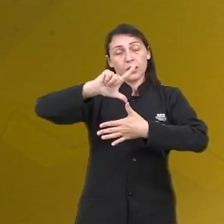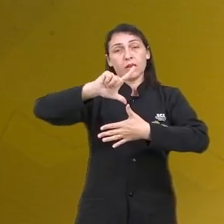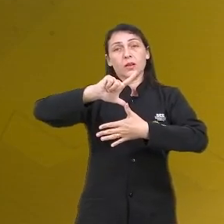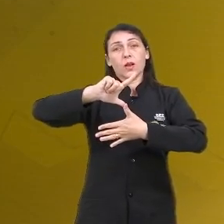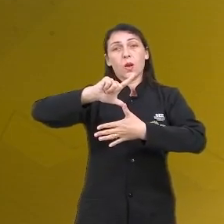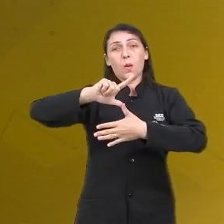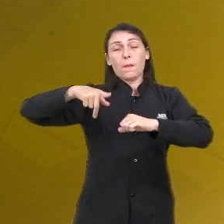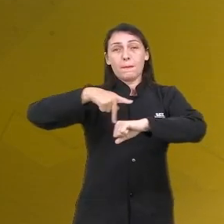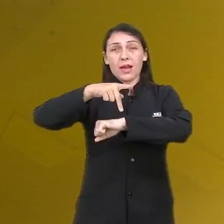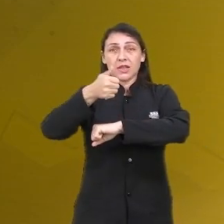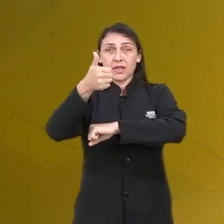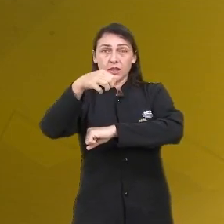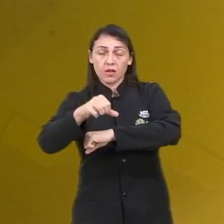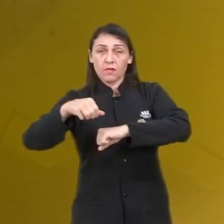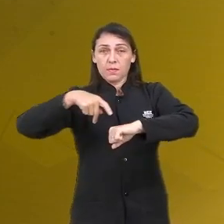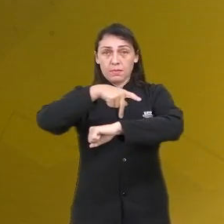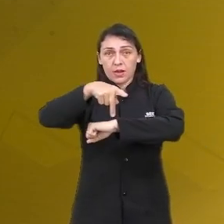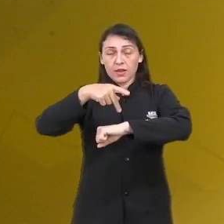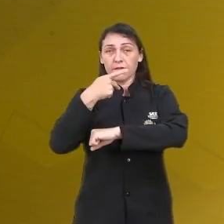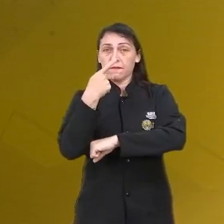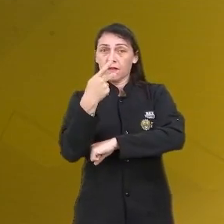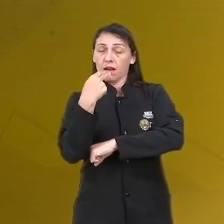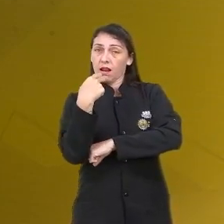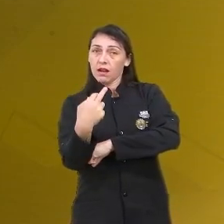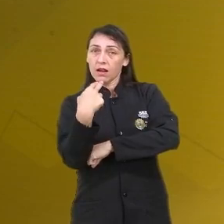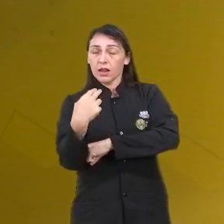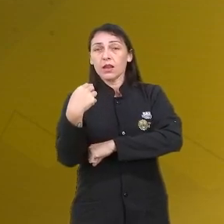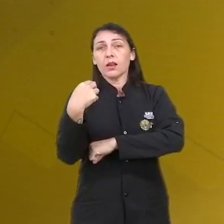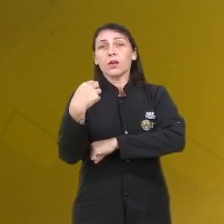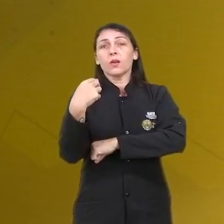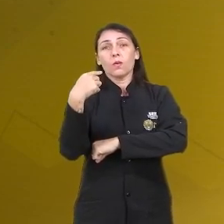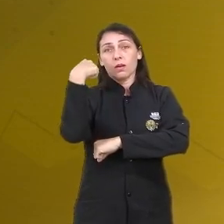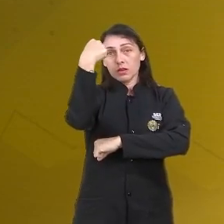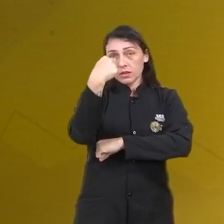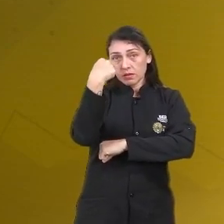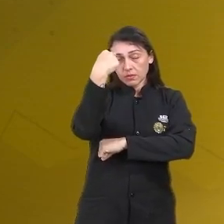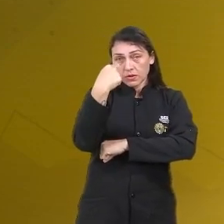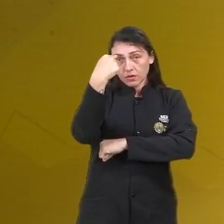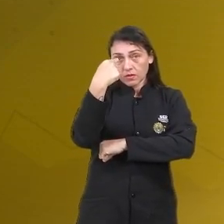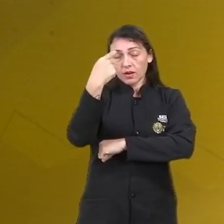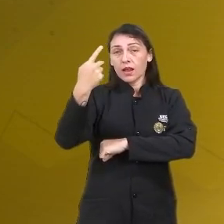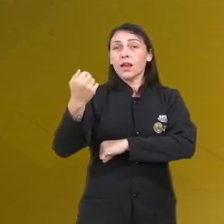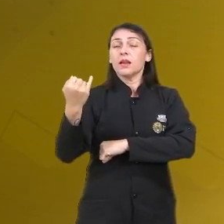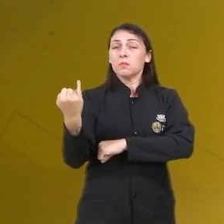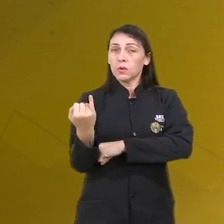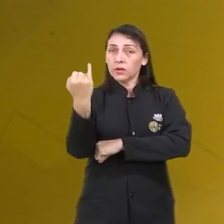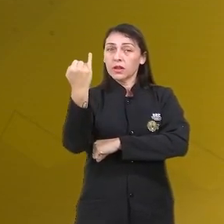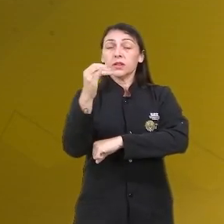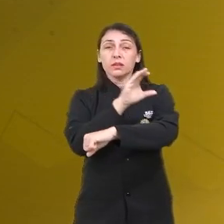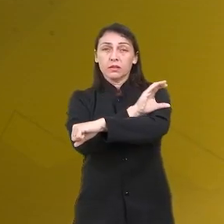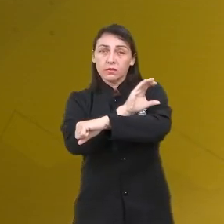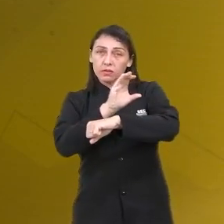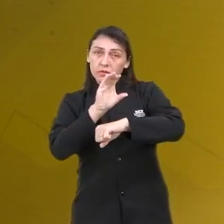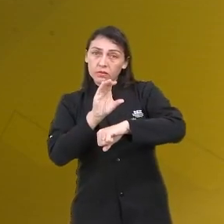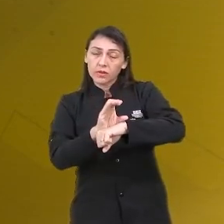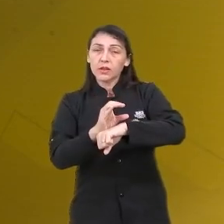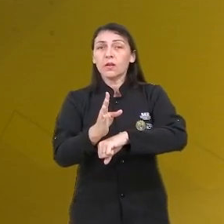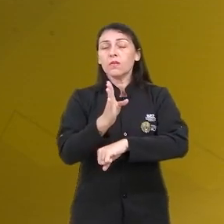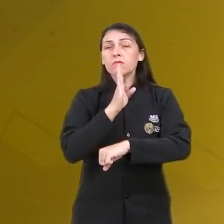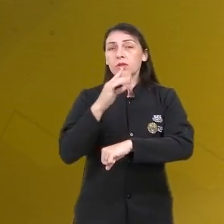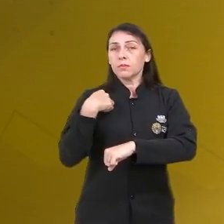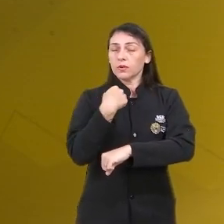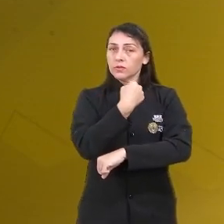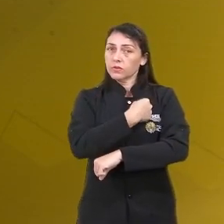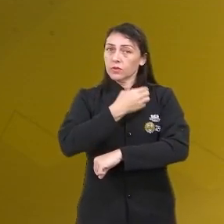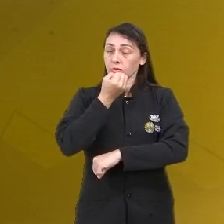aí com 19 países que falam a língua espanhola. Então é interessante que parte dessa cultura seja conhecida por